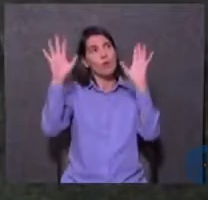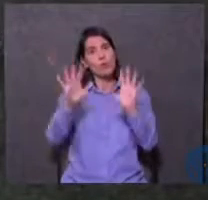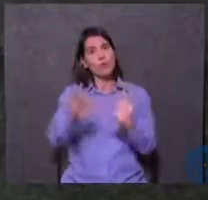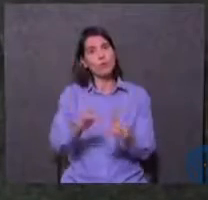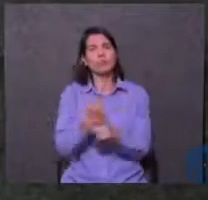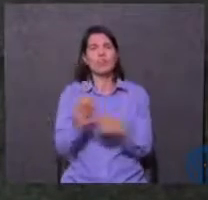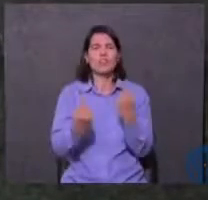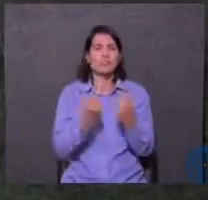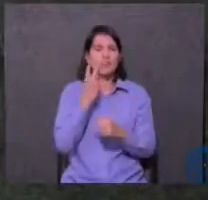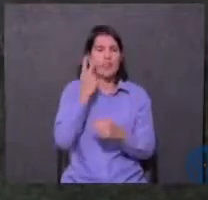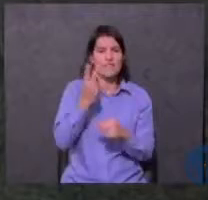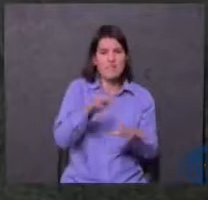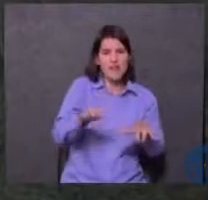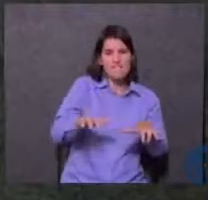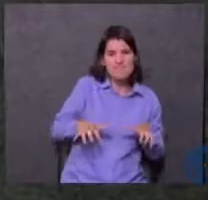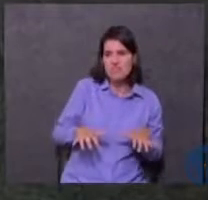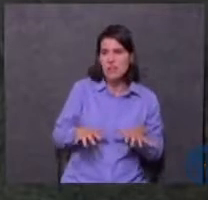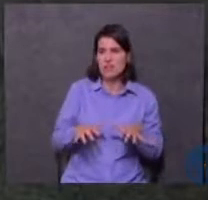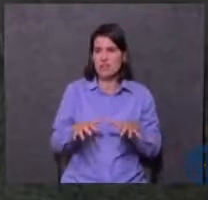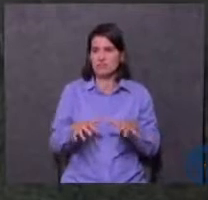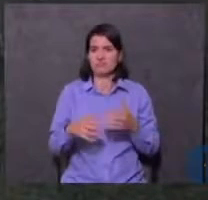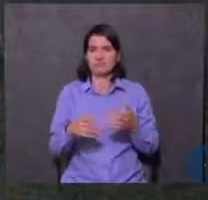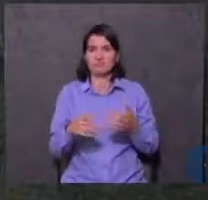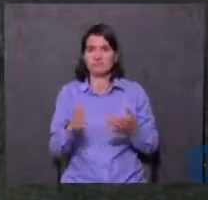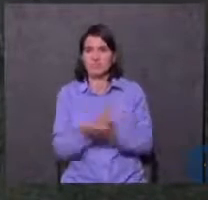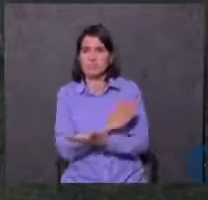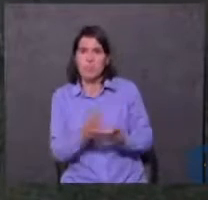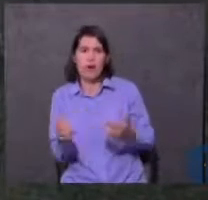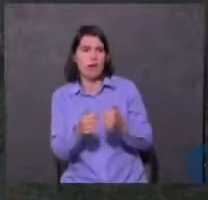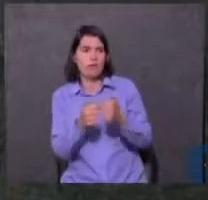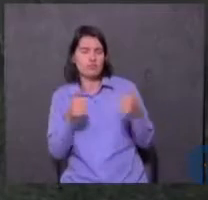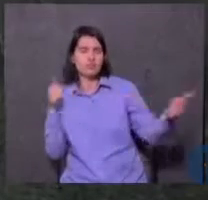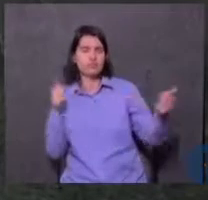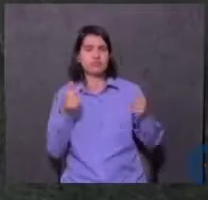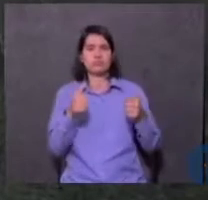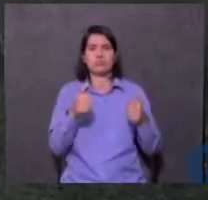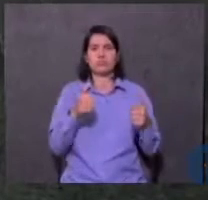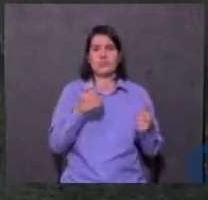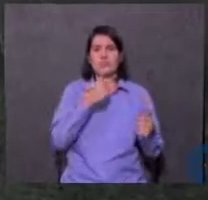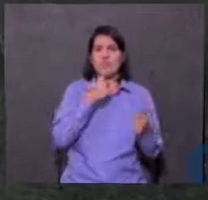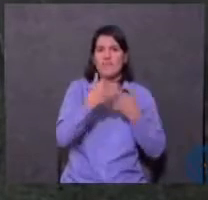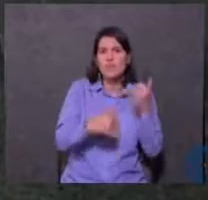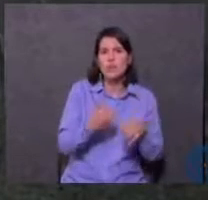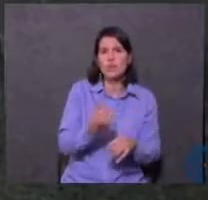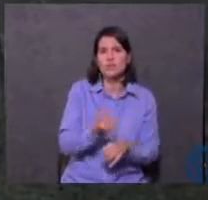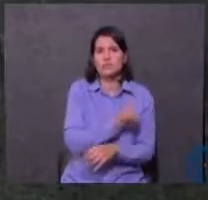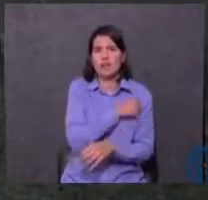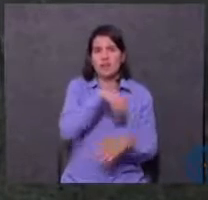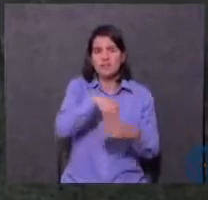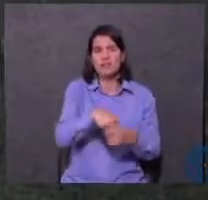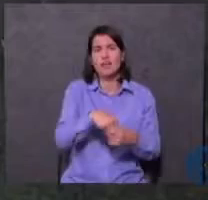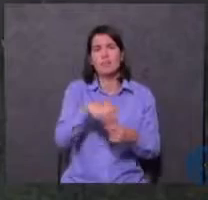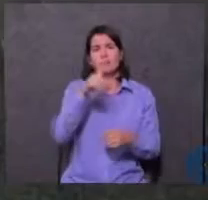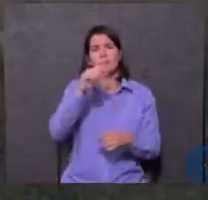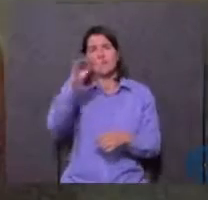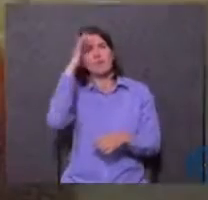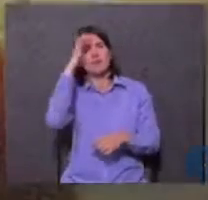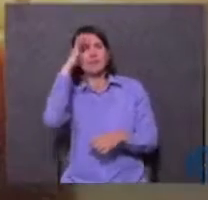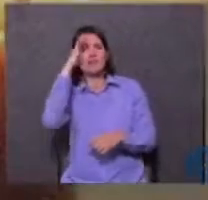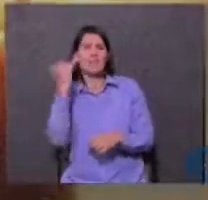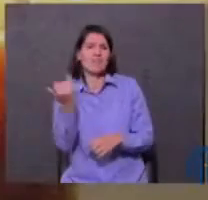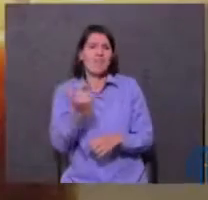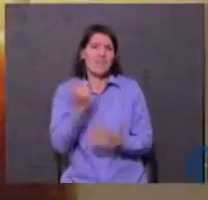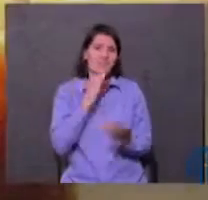egoísmo, rupturas e violências no seio do lar, pelas falsas utopias que lhes ofrecen